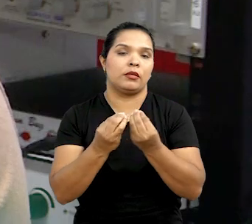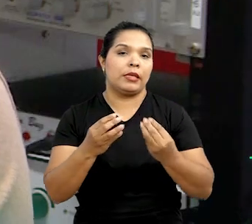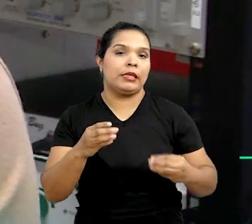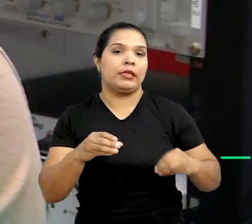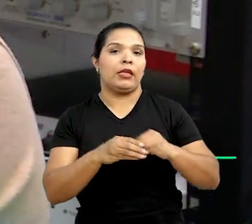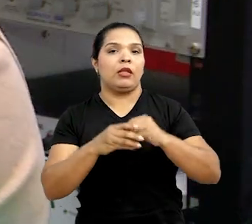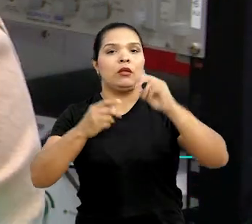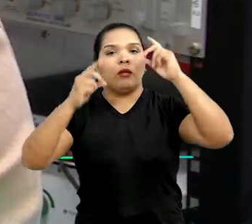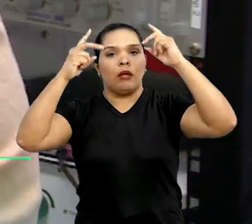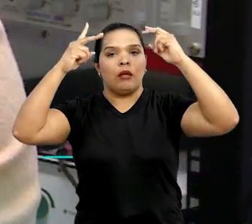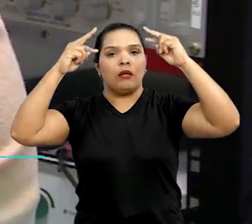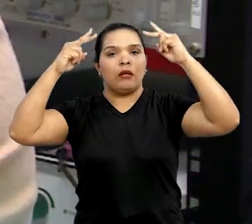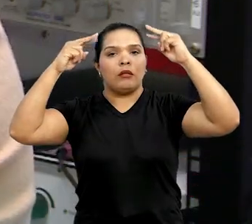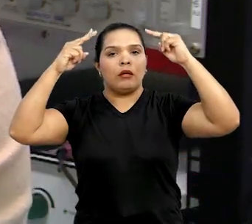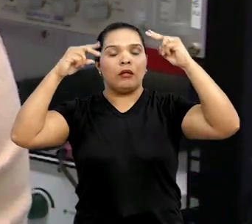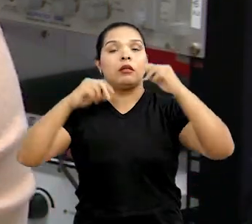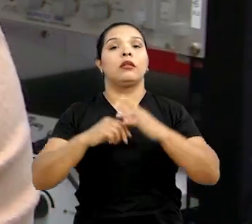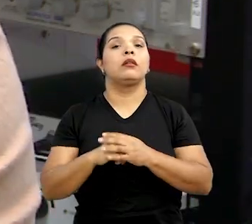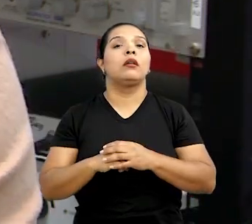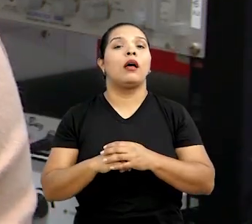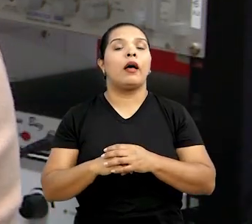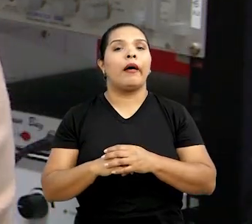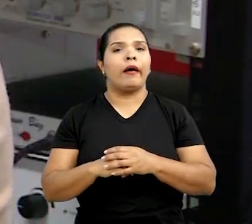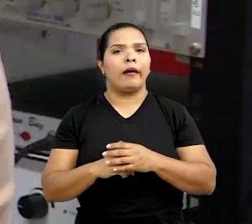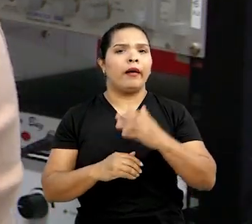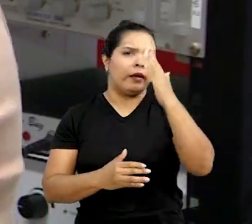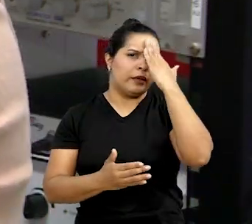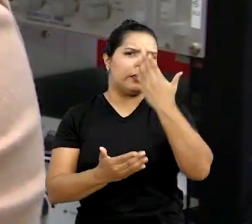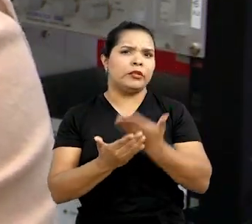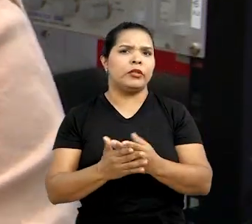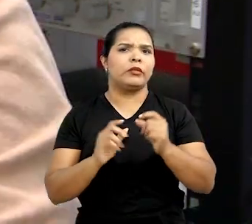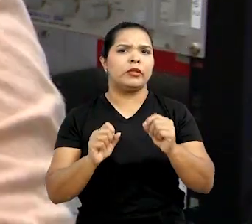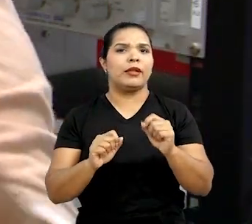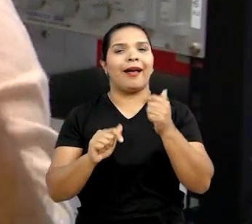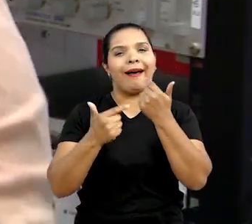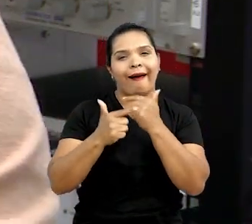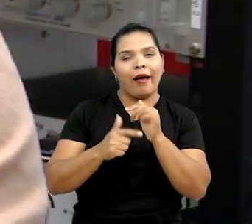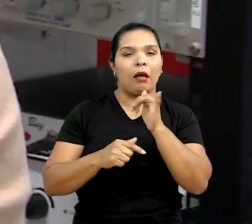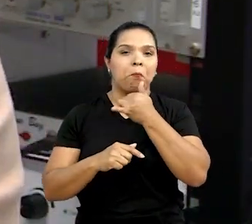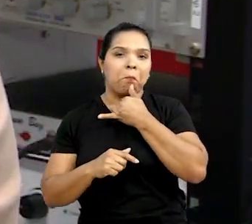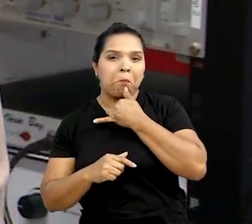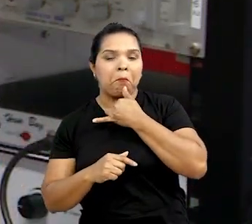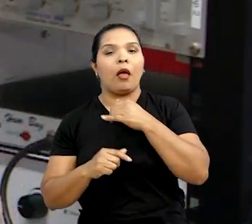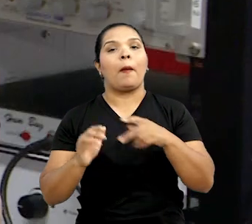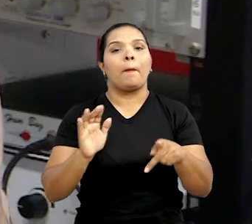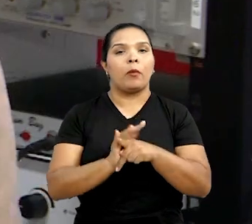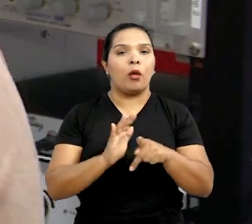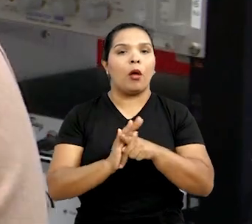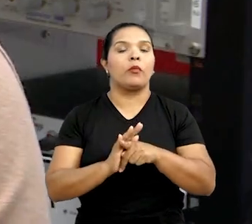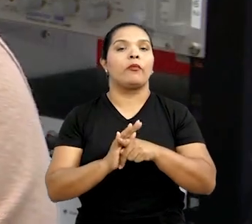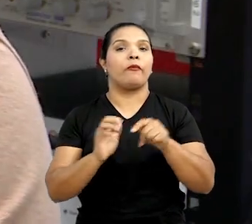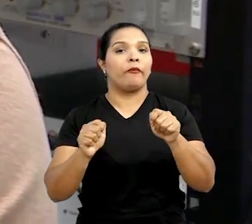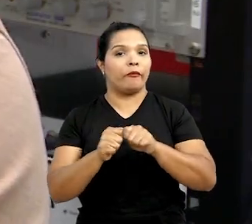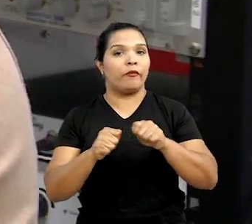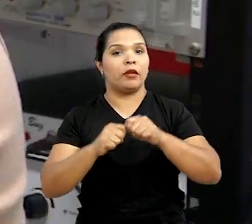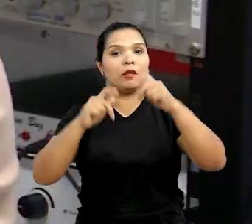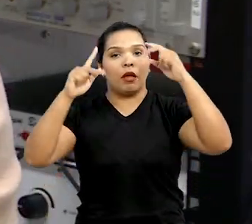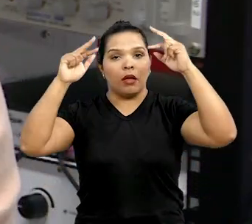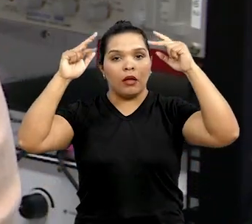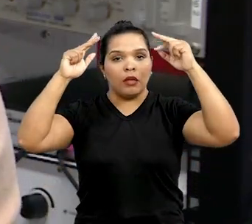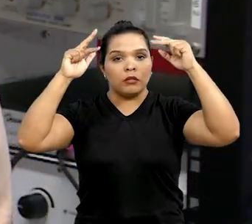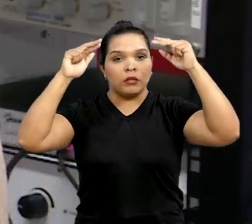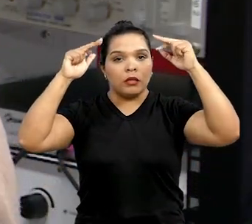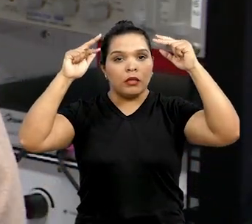neurônio. Se você acredita que a tua consciência, o teu humor, o teu afeto é feito de neurônio, é feito